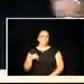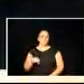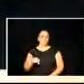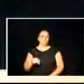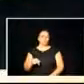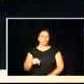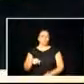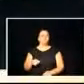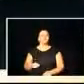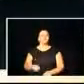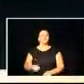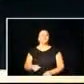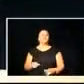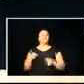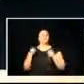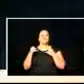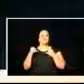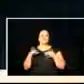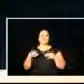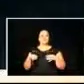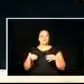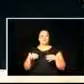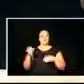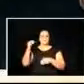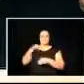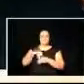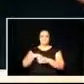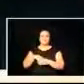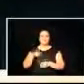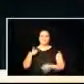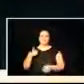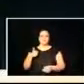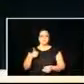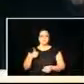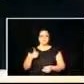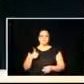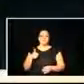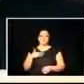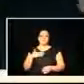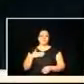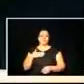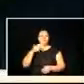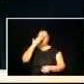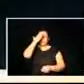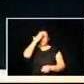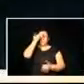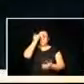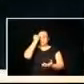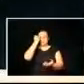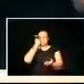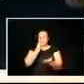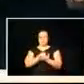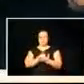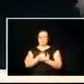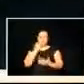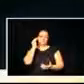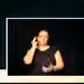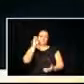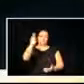nós votamos favorável ao projeto, vereador Bilili, a minha preocupação com o futuro da Unital. Com o